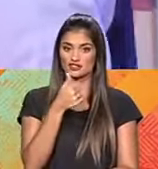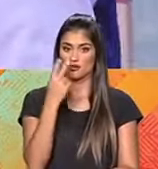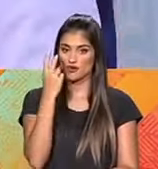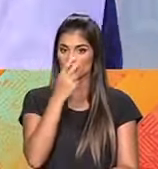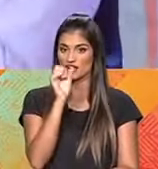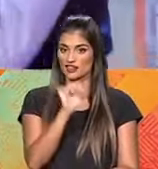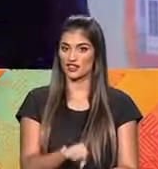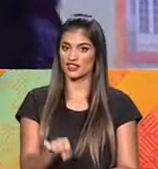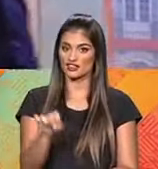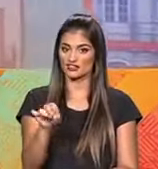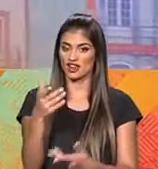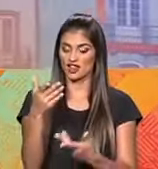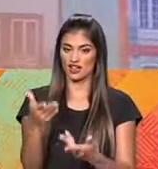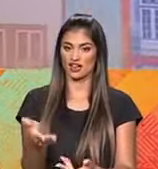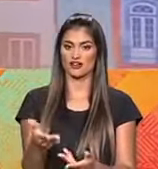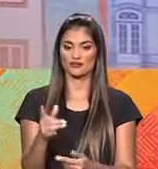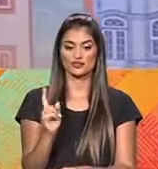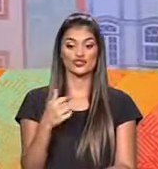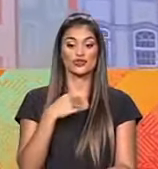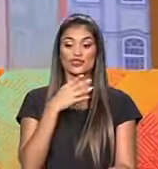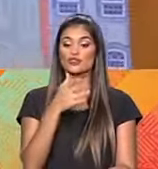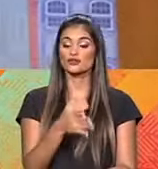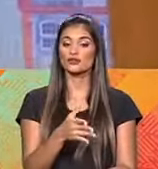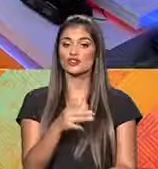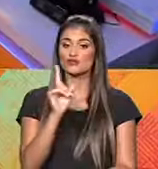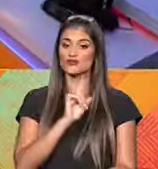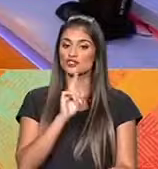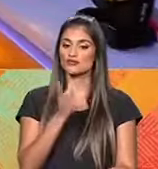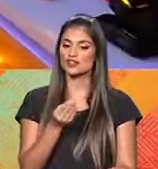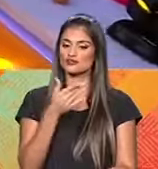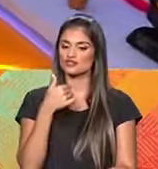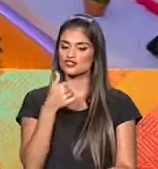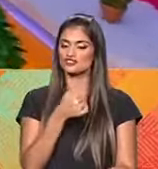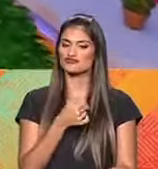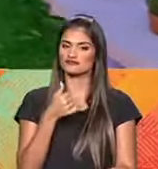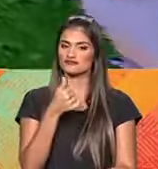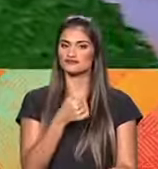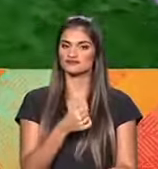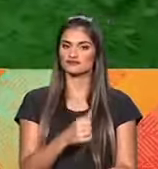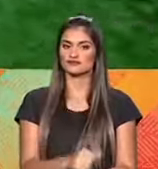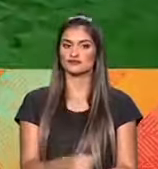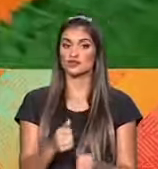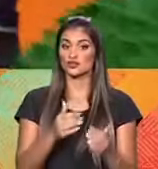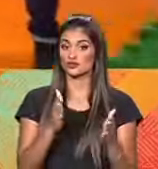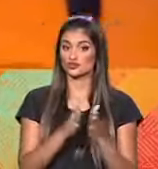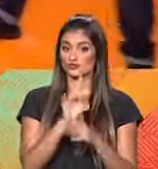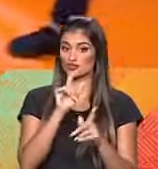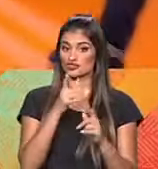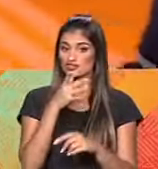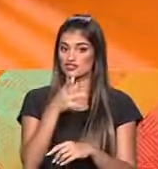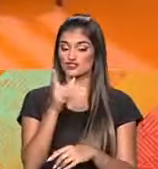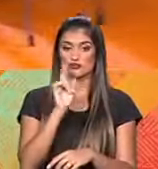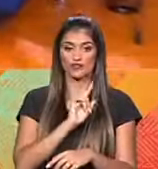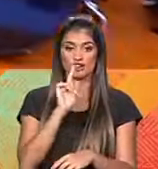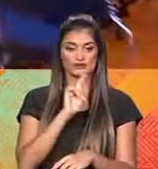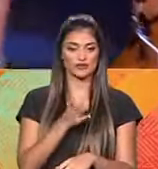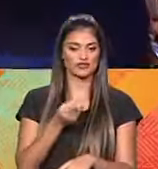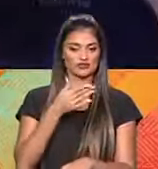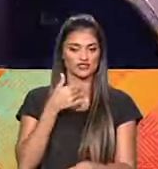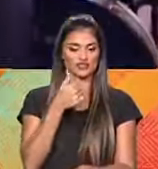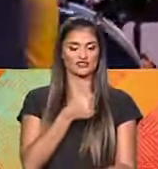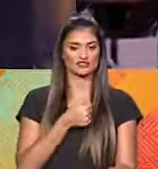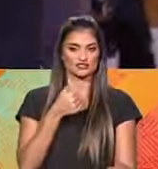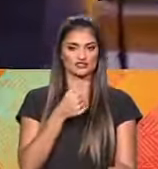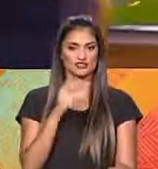seu olhar. Por isso eu digo, as mulheres estão mais bonitas. E todos dizem, as mulheres estão mais